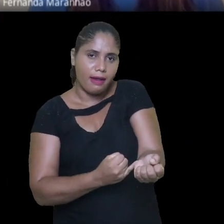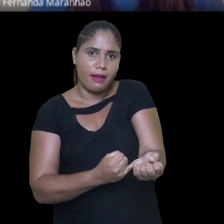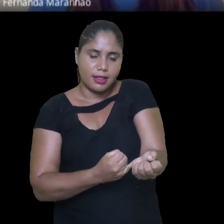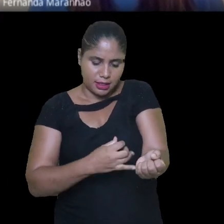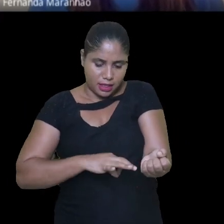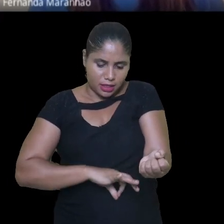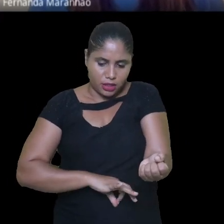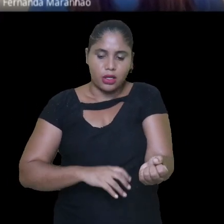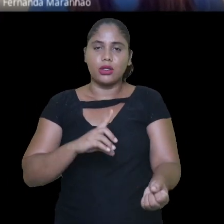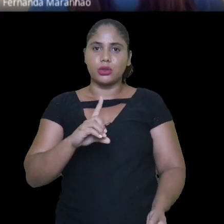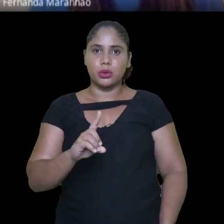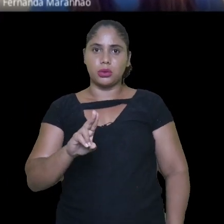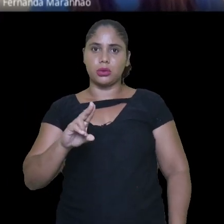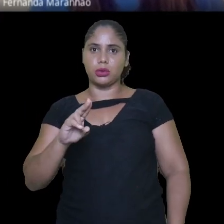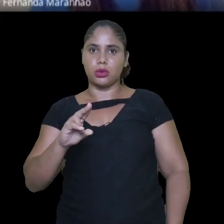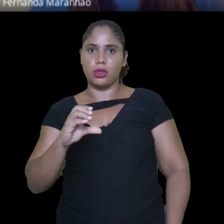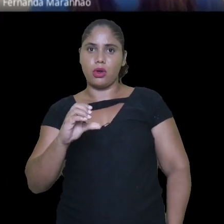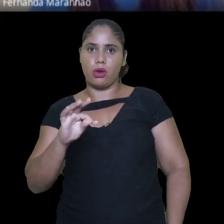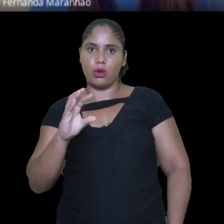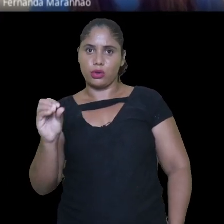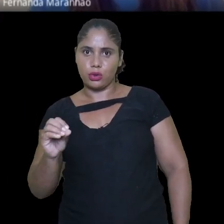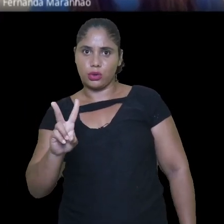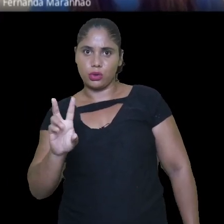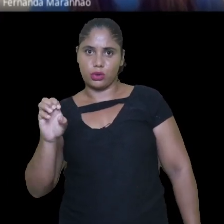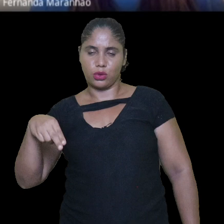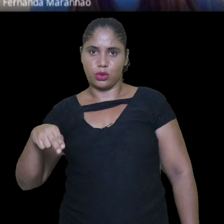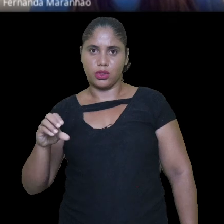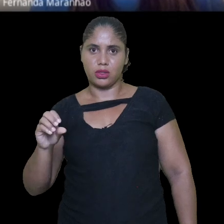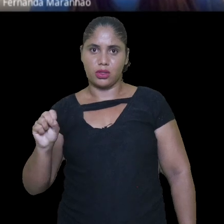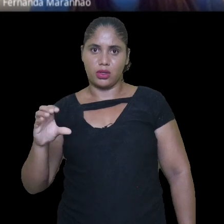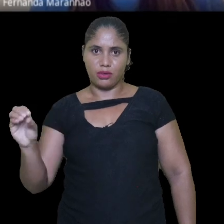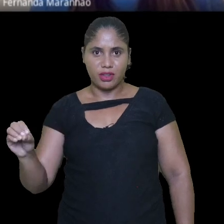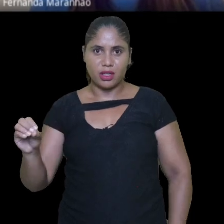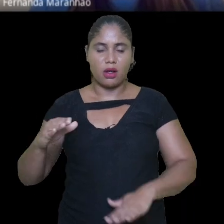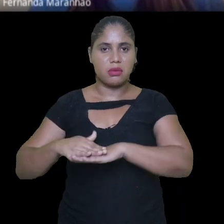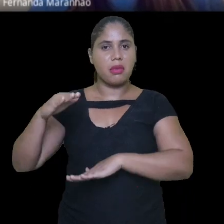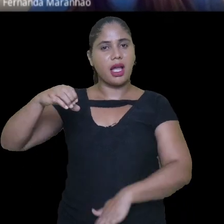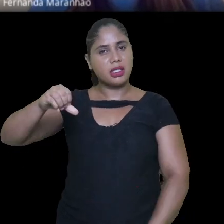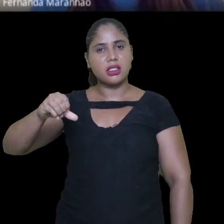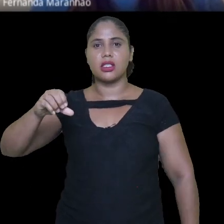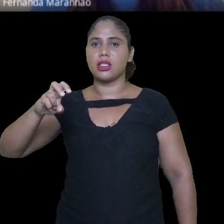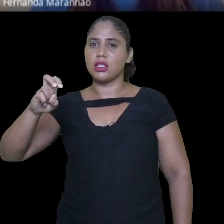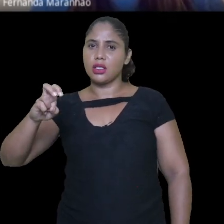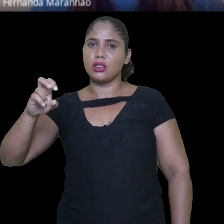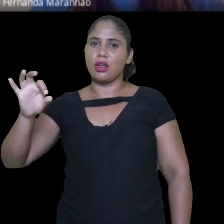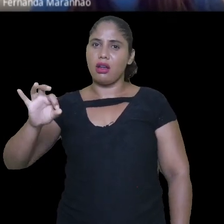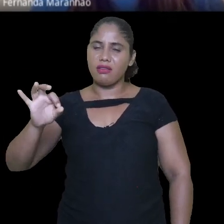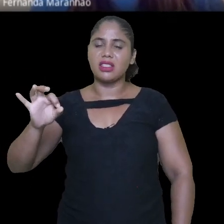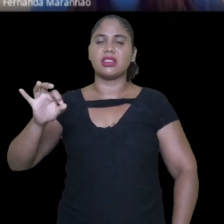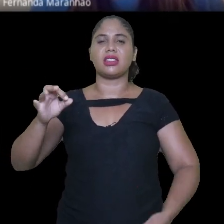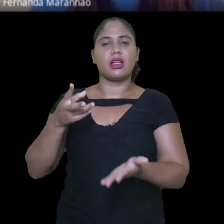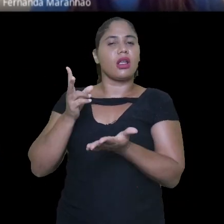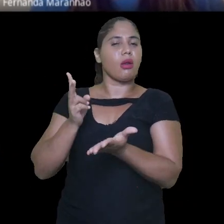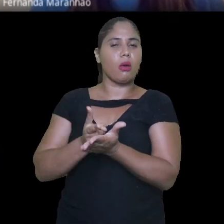peso ou a circunferência abdominal caírem abaixo do percentil 3, a interrupção da gestação deve ser considerada. E